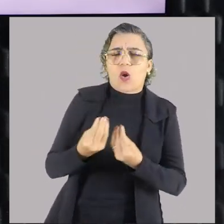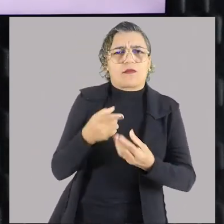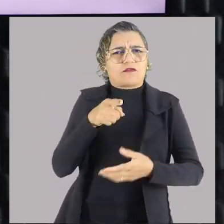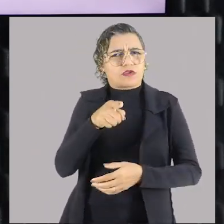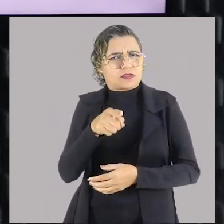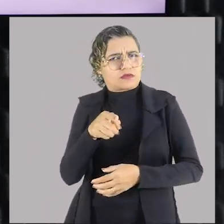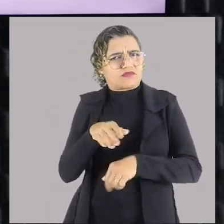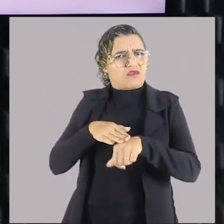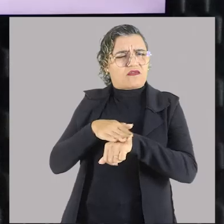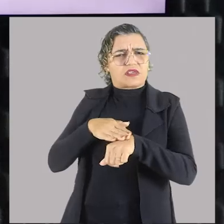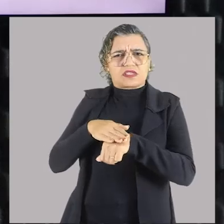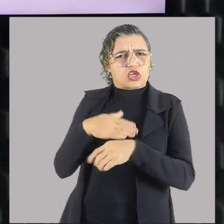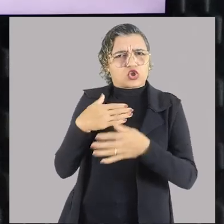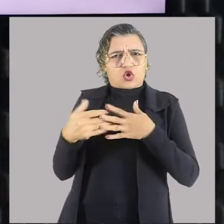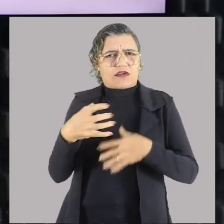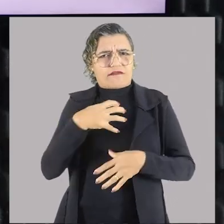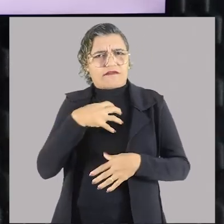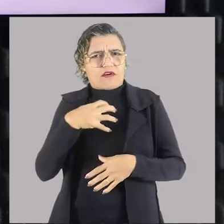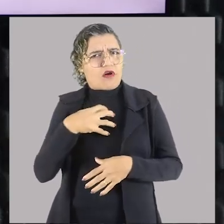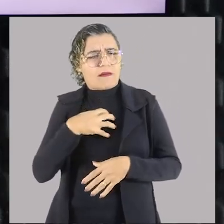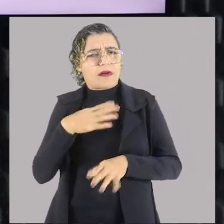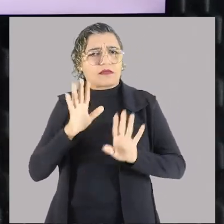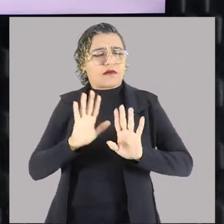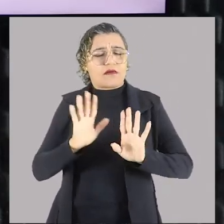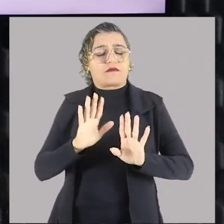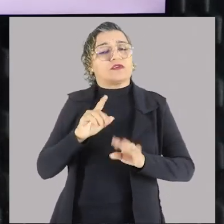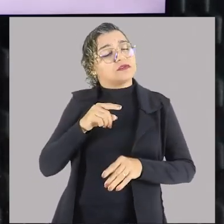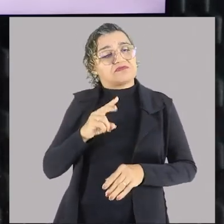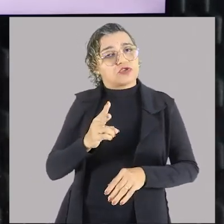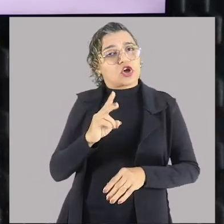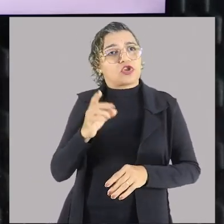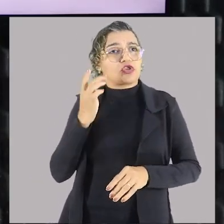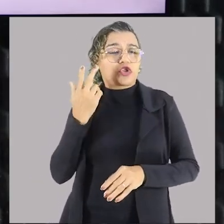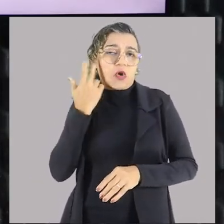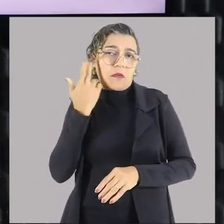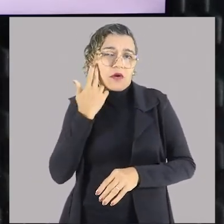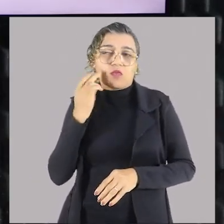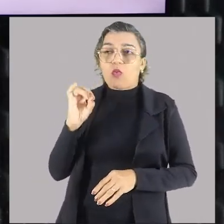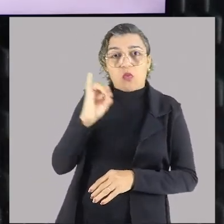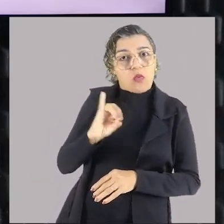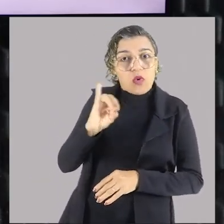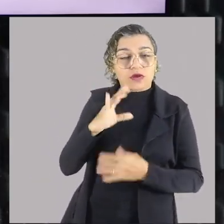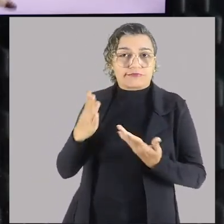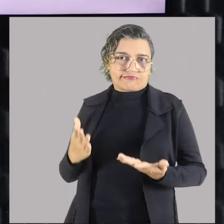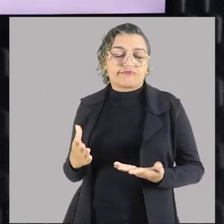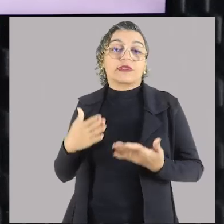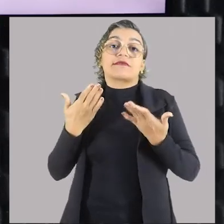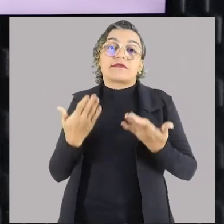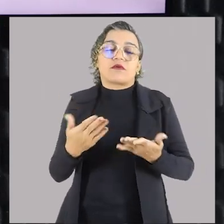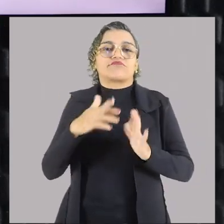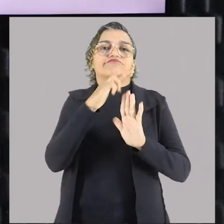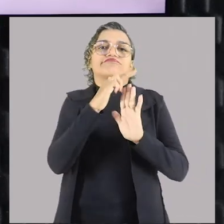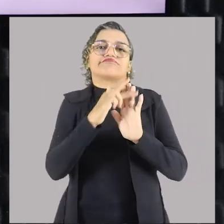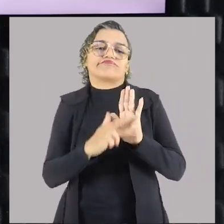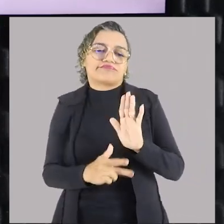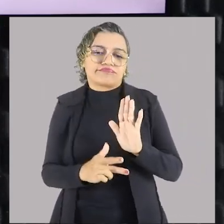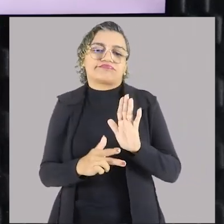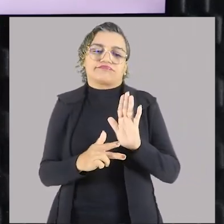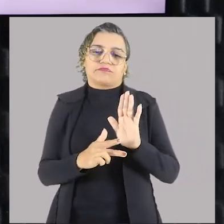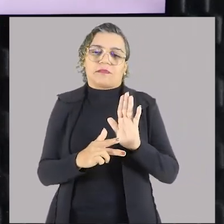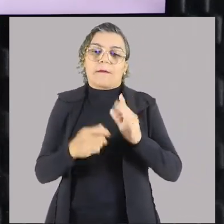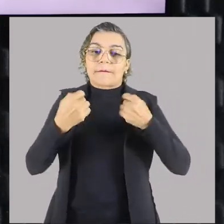vai chegar e vai dizer, hello, você vai usar um cumprimento mais formal, bom? Então, são essas noções